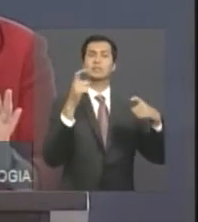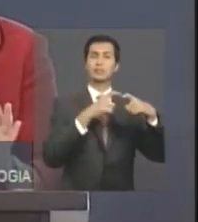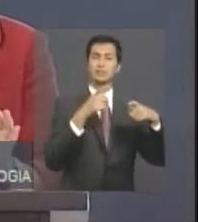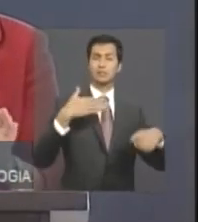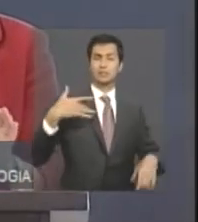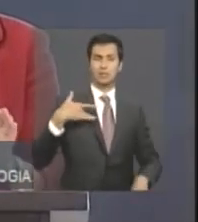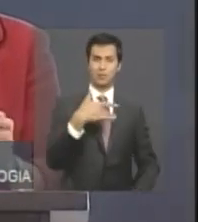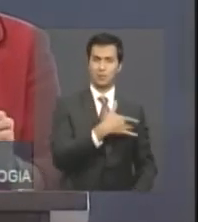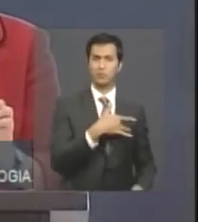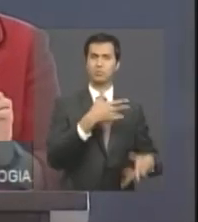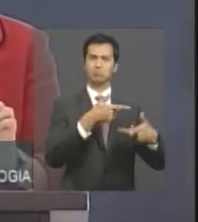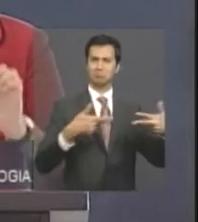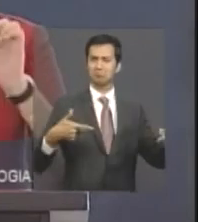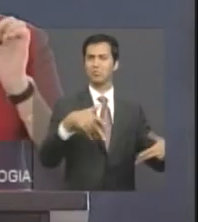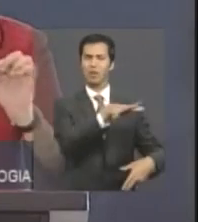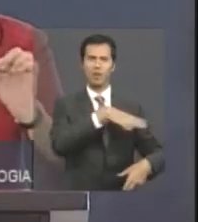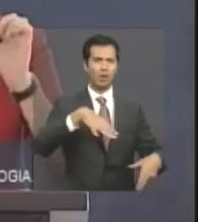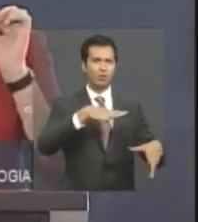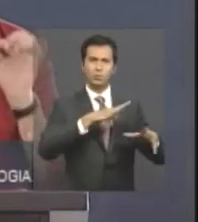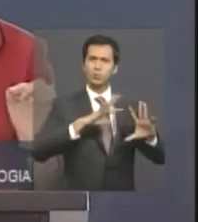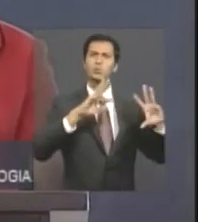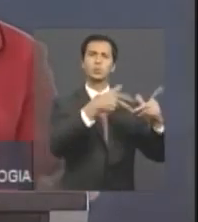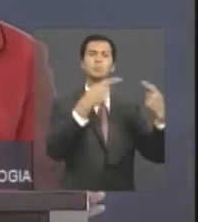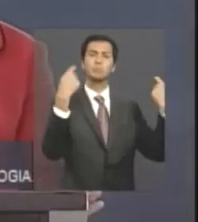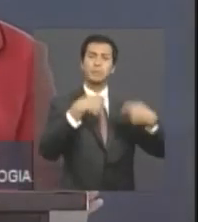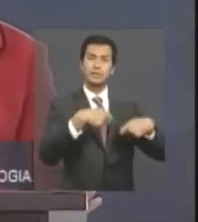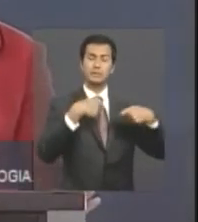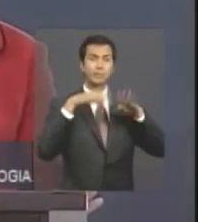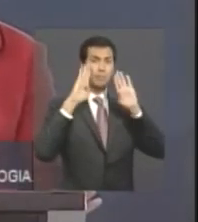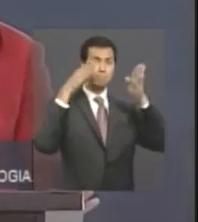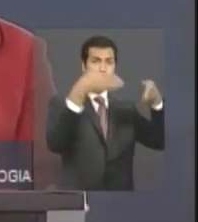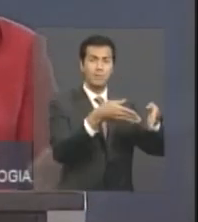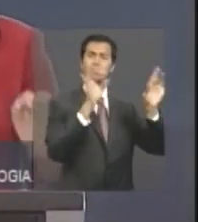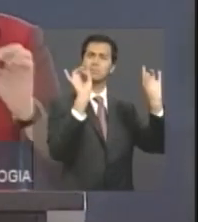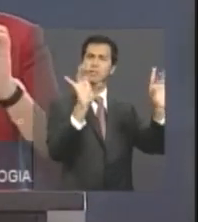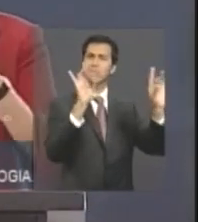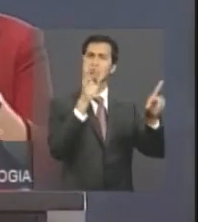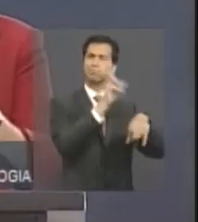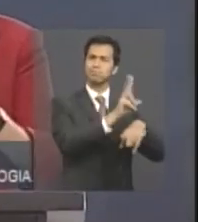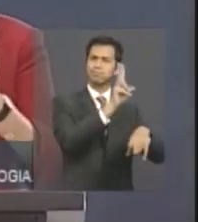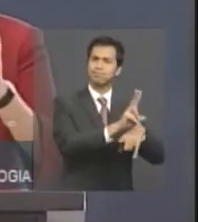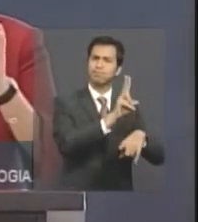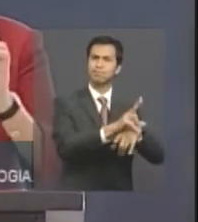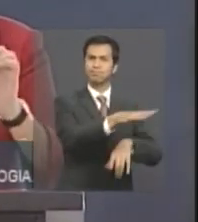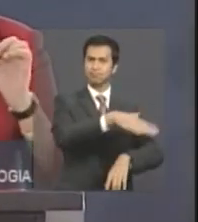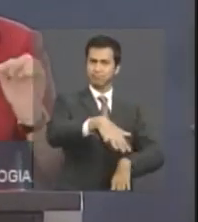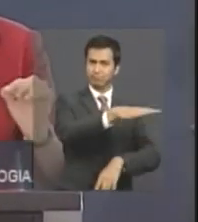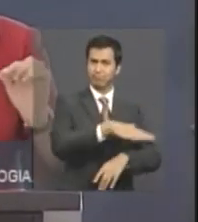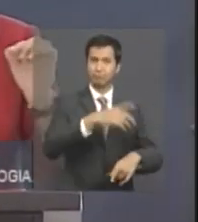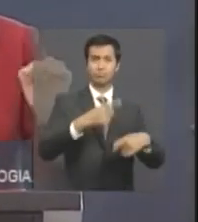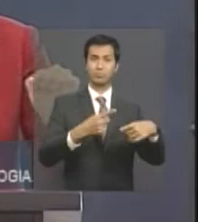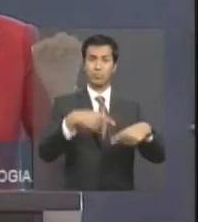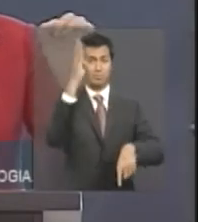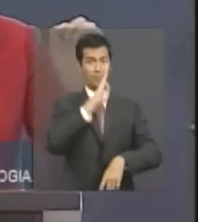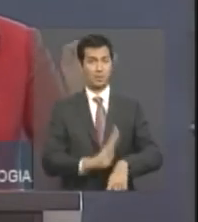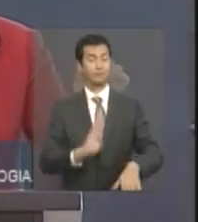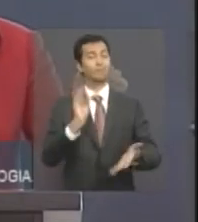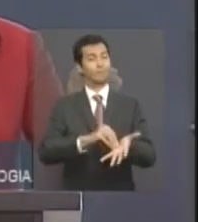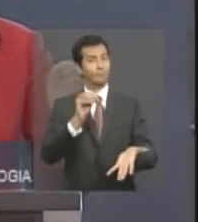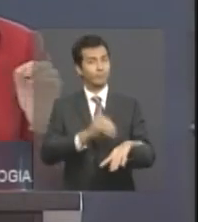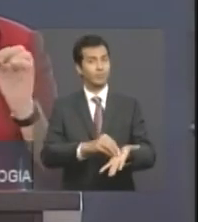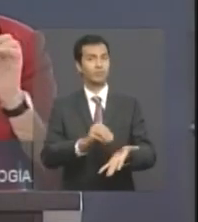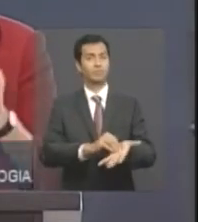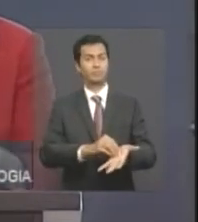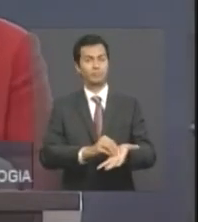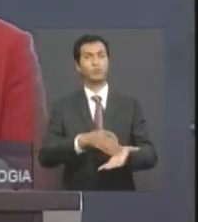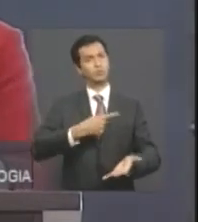enfim, dar uma ênfase especial a uma parte em que o Brasil tem de